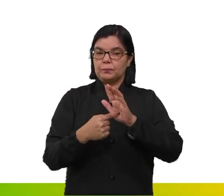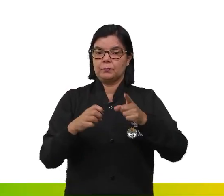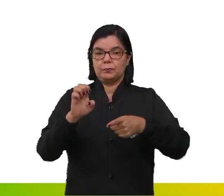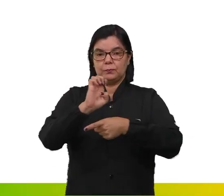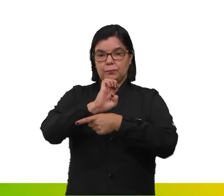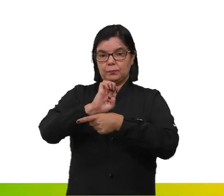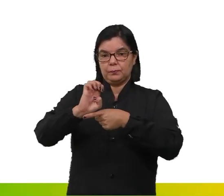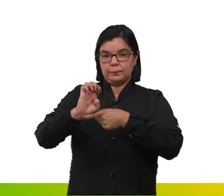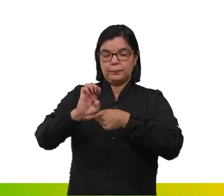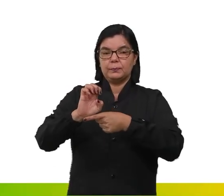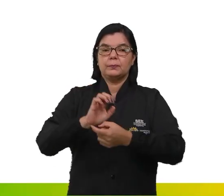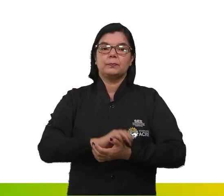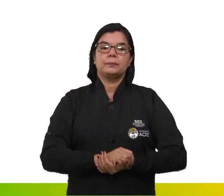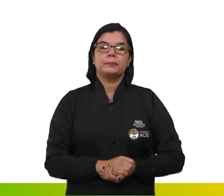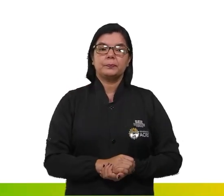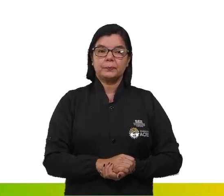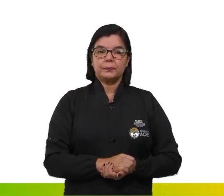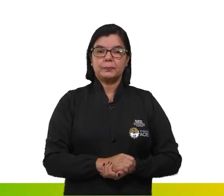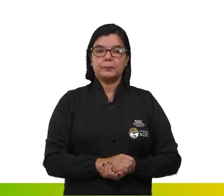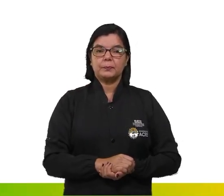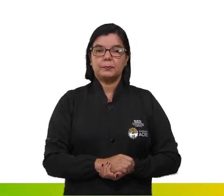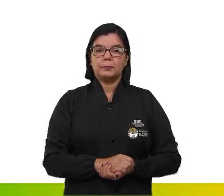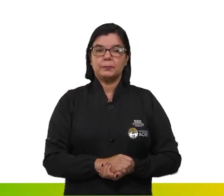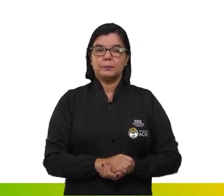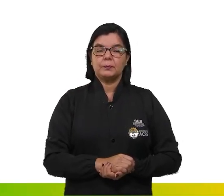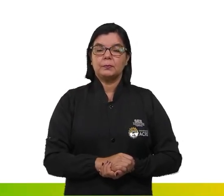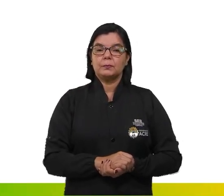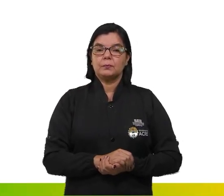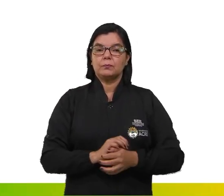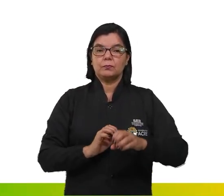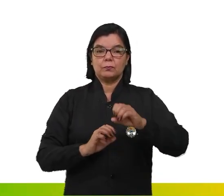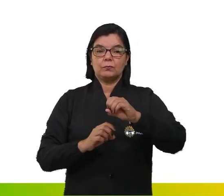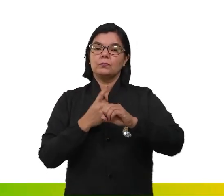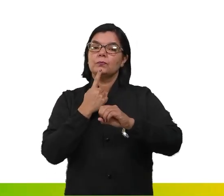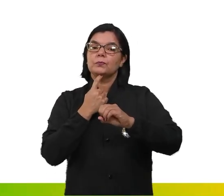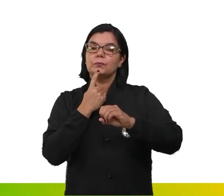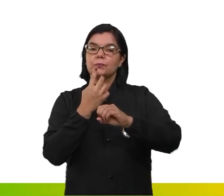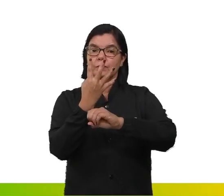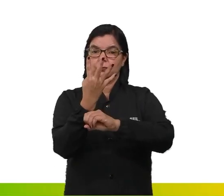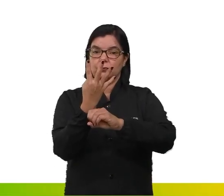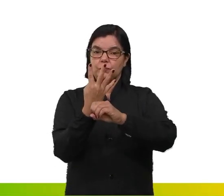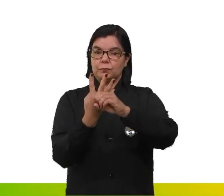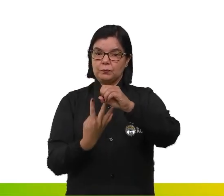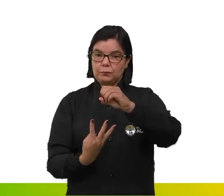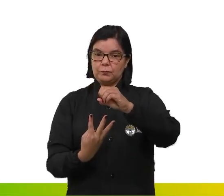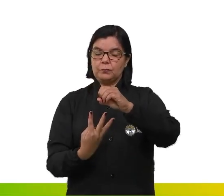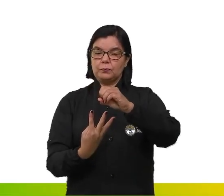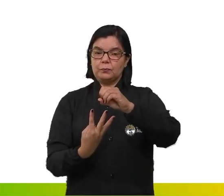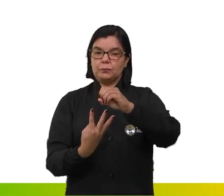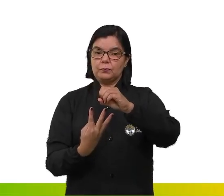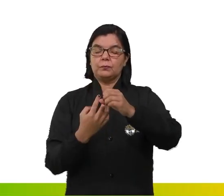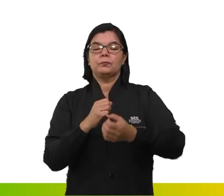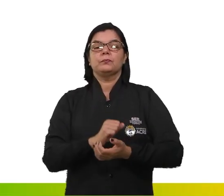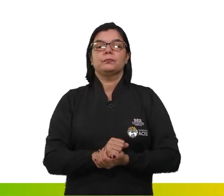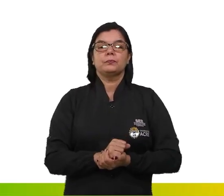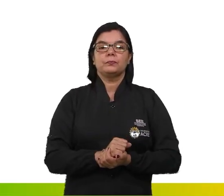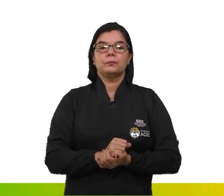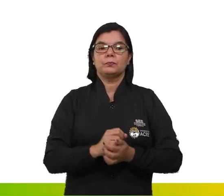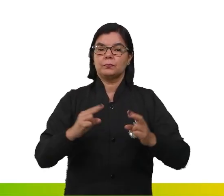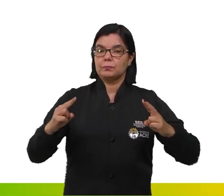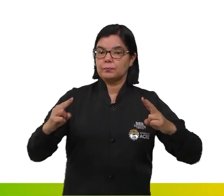ok? Aqui é o meridiano, essa linha vermelha, meridiano que passa por Paris, que está indicado